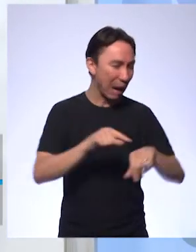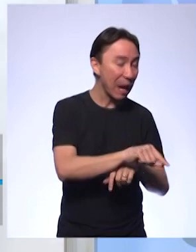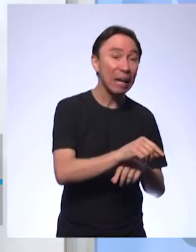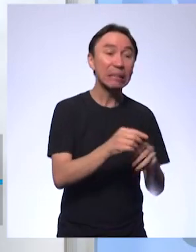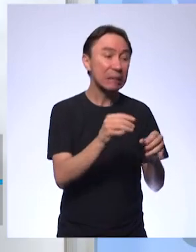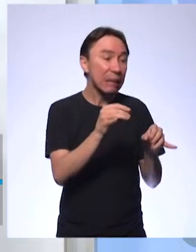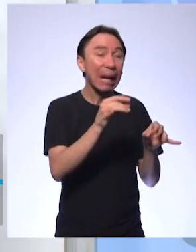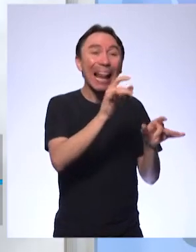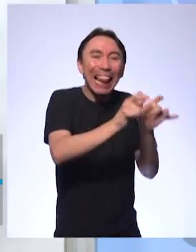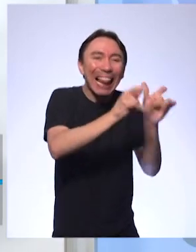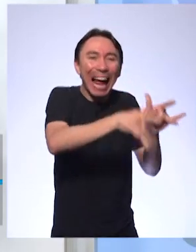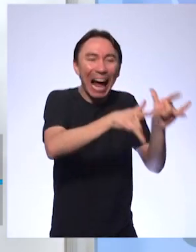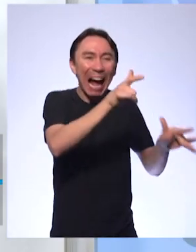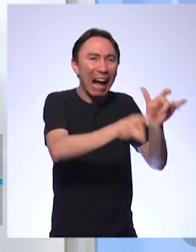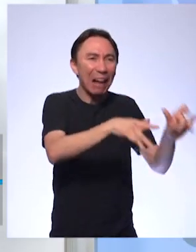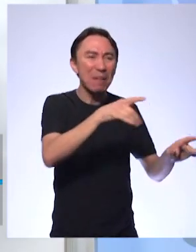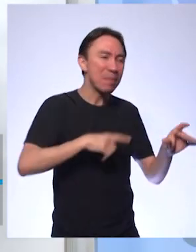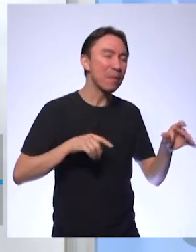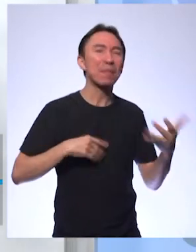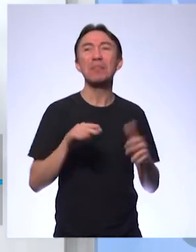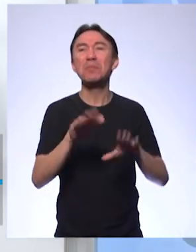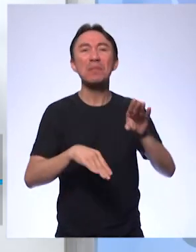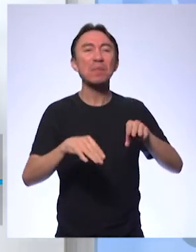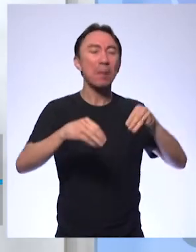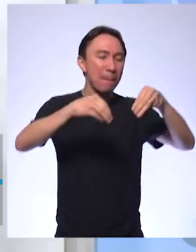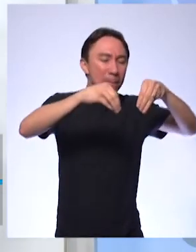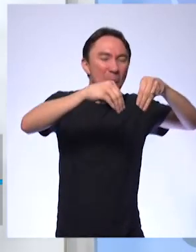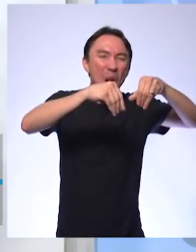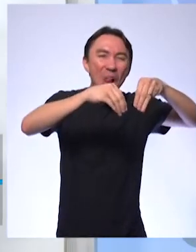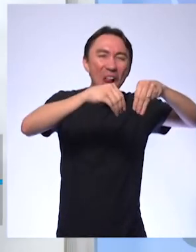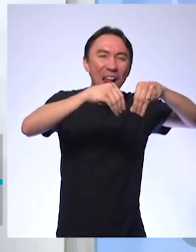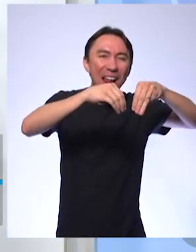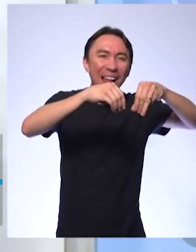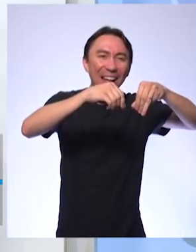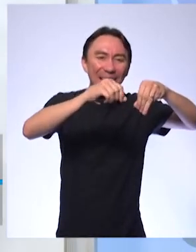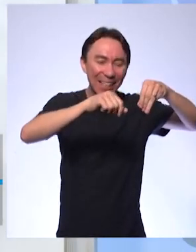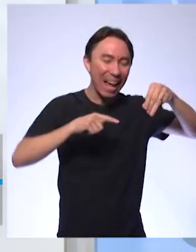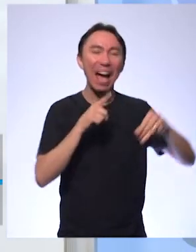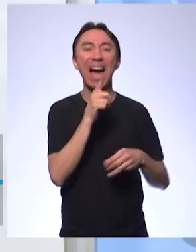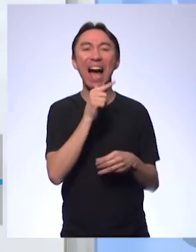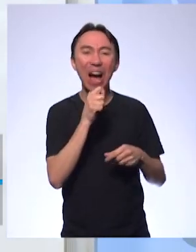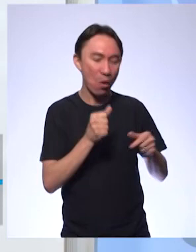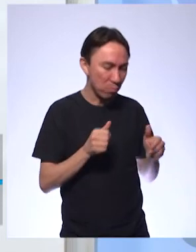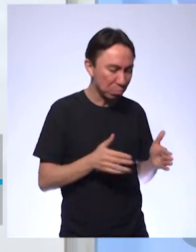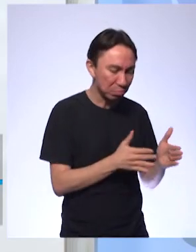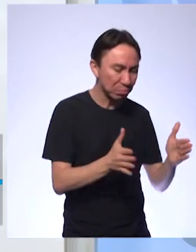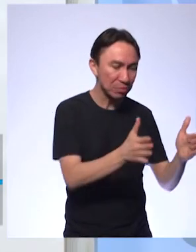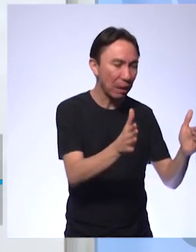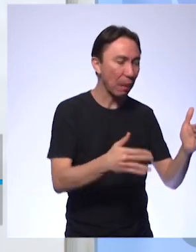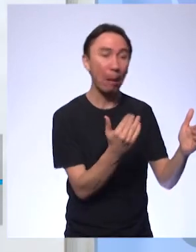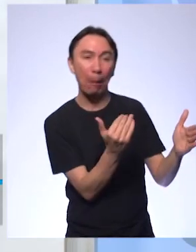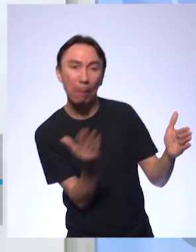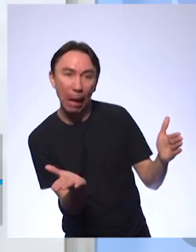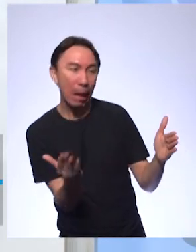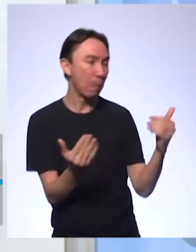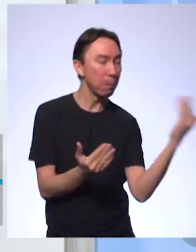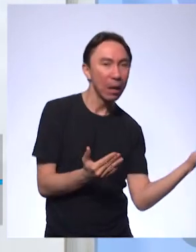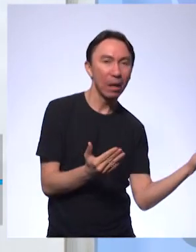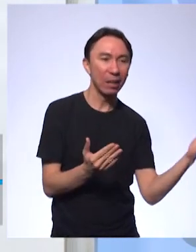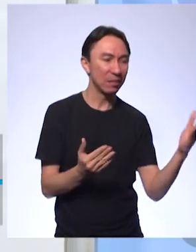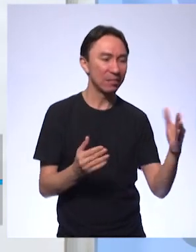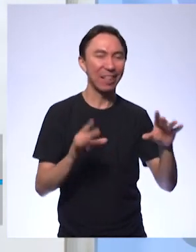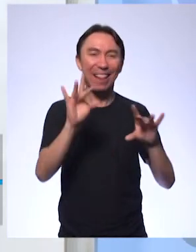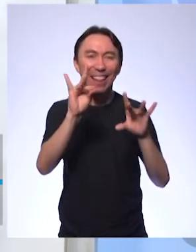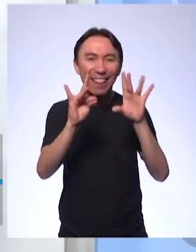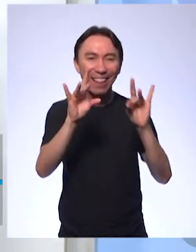materiais sedimentados, né? Uma poeirinha, algumas coisas que tem lá no próprio entorno do rio, um tipo de argila e tal, que pode não